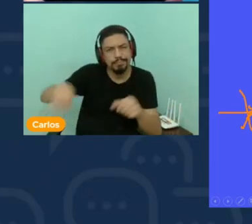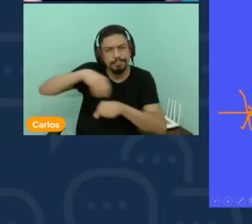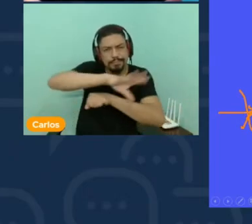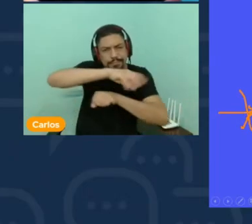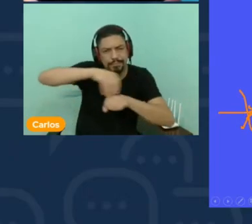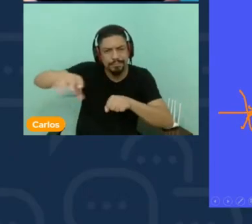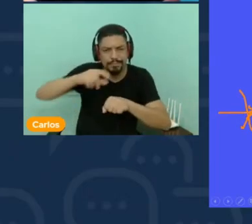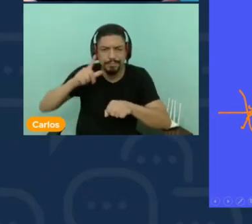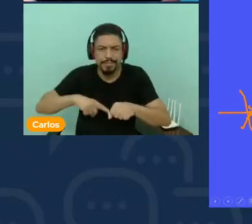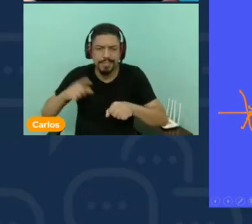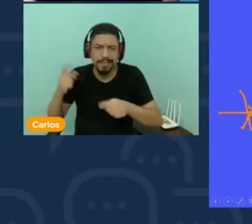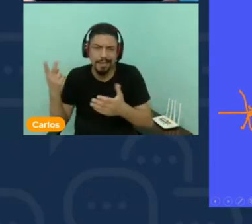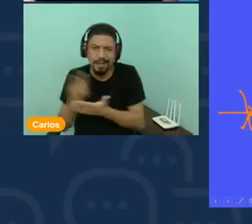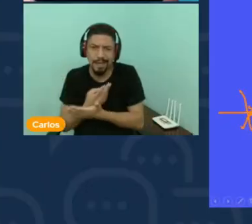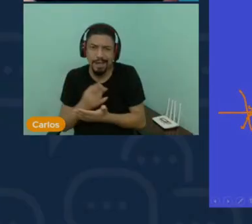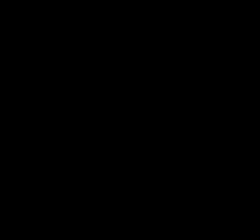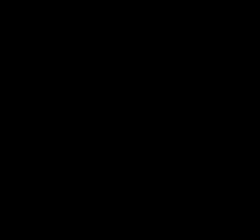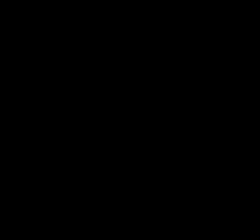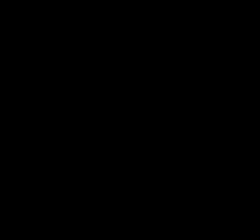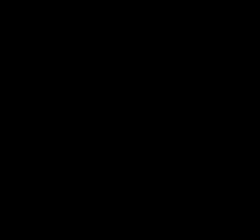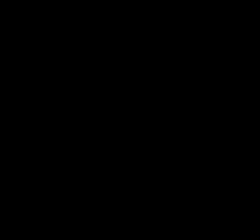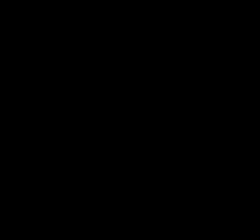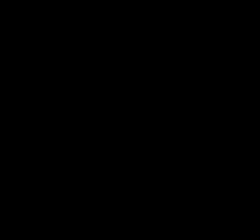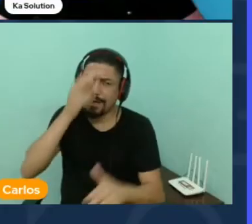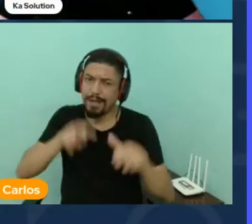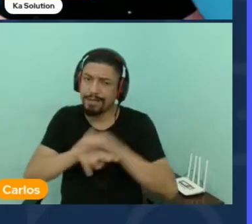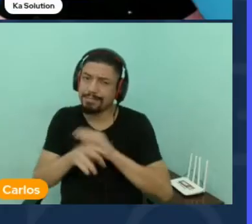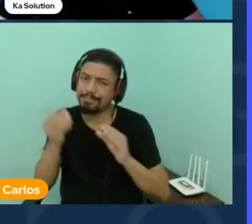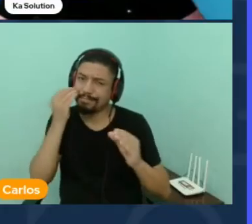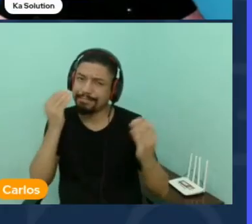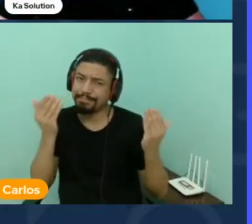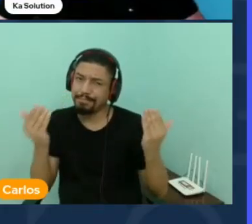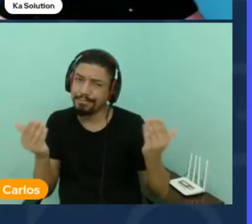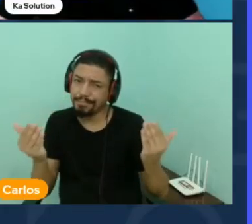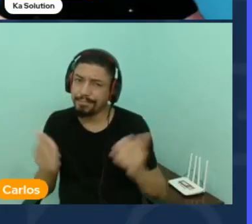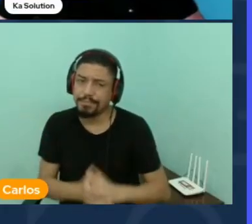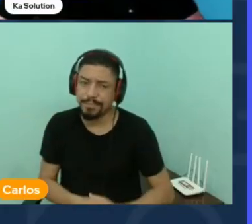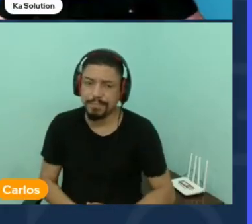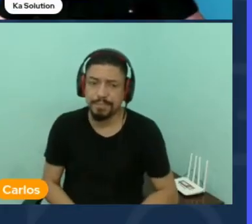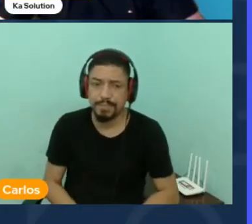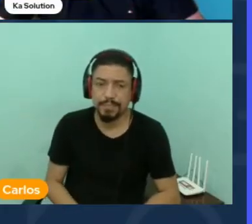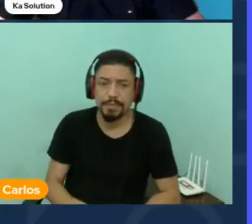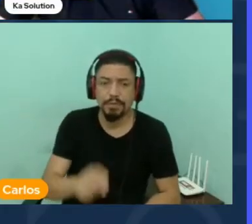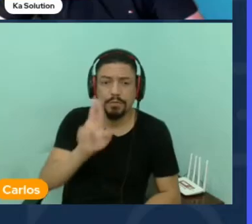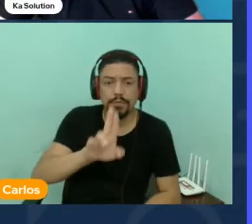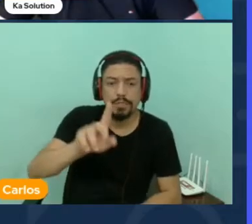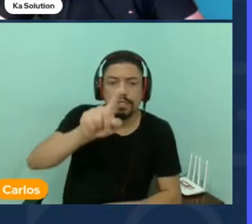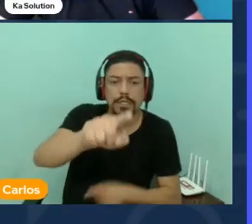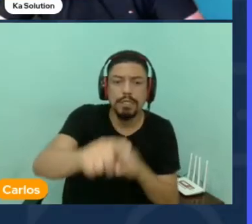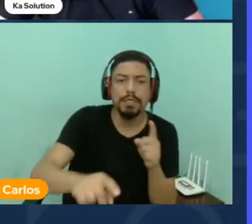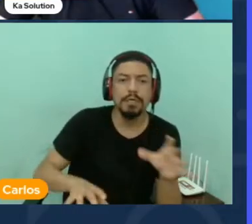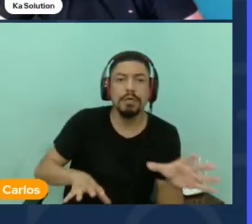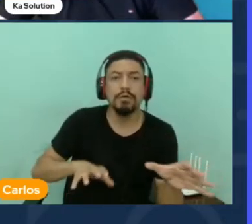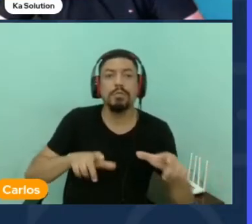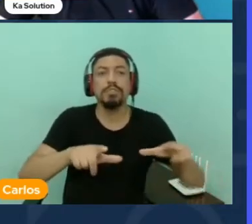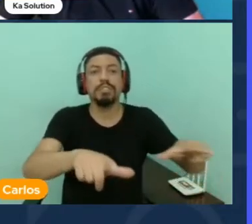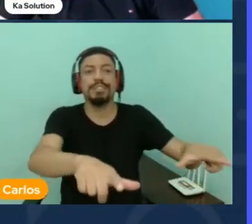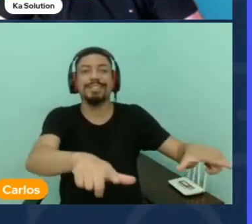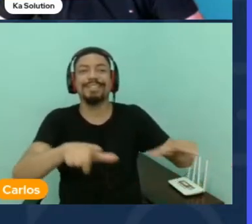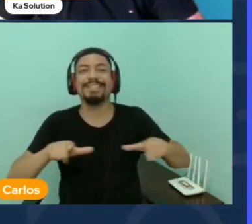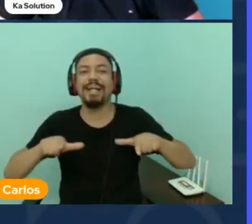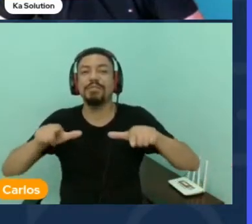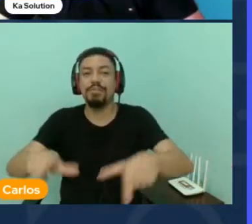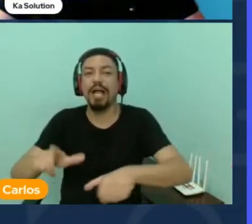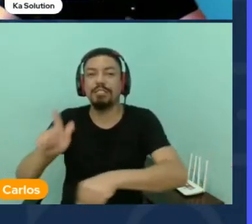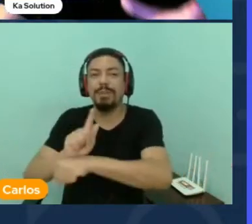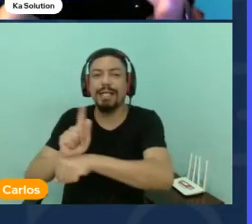tráfego malicioso? Será que não é? Bem, eu estou usando aqui o Certificate Manager, então